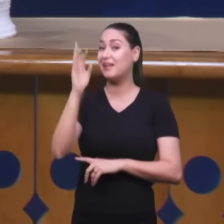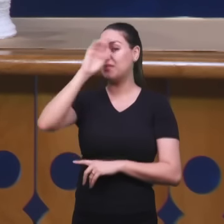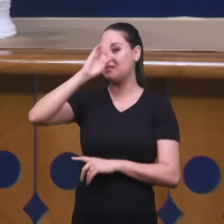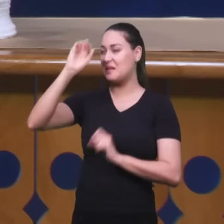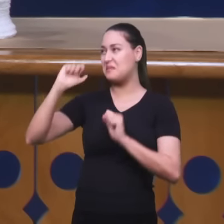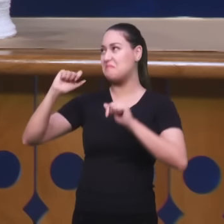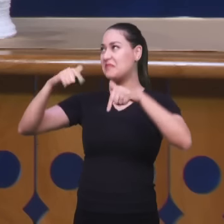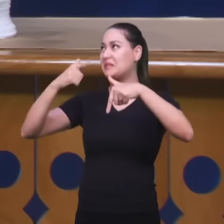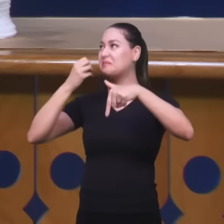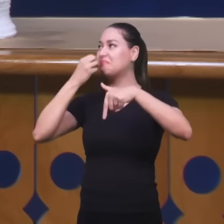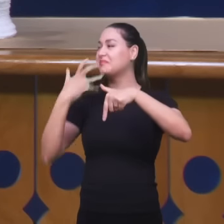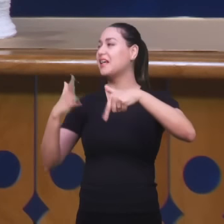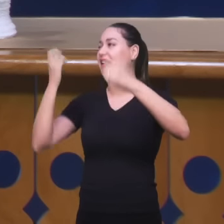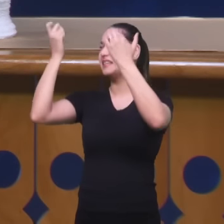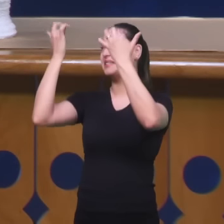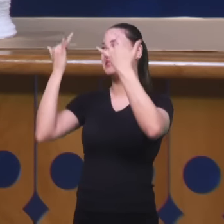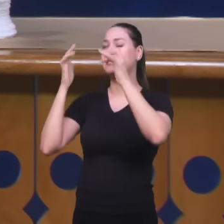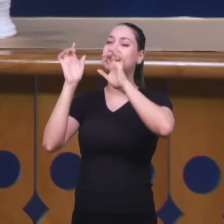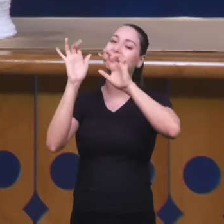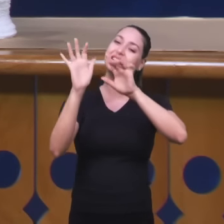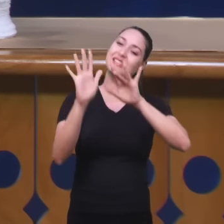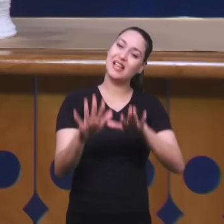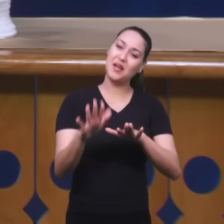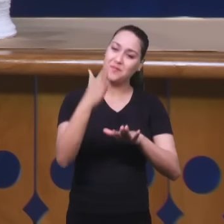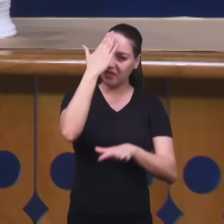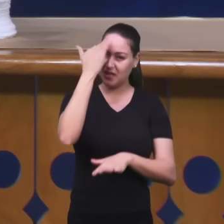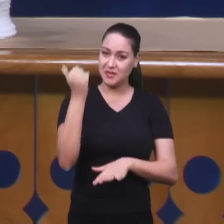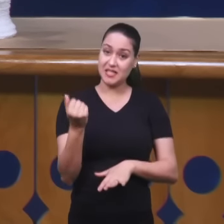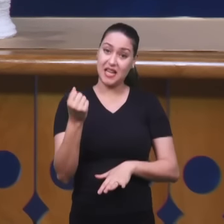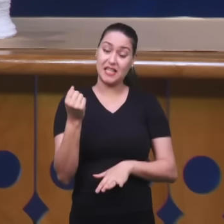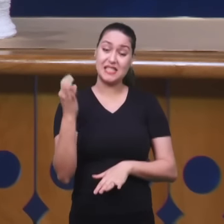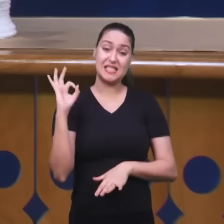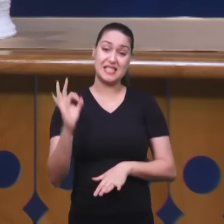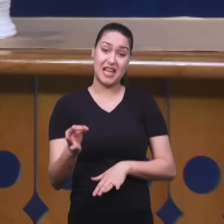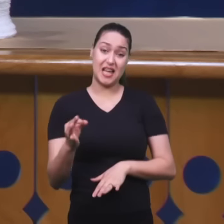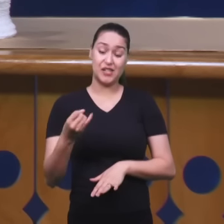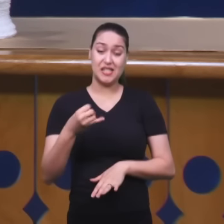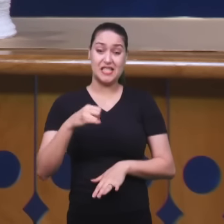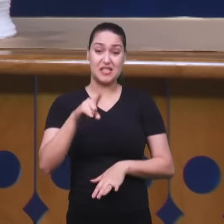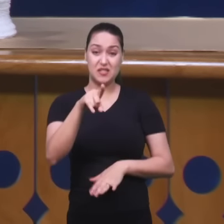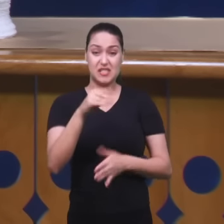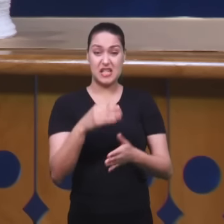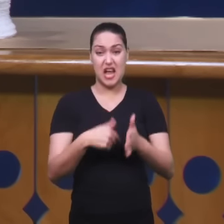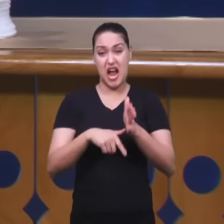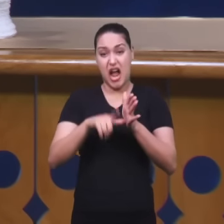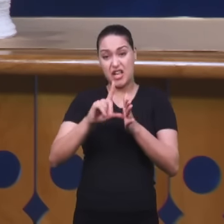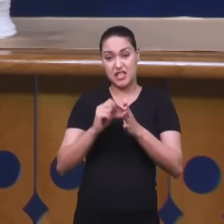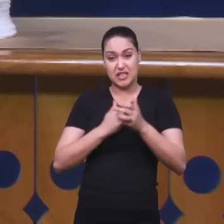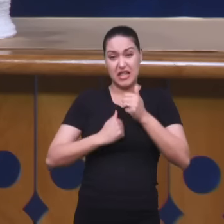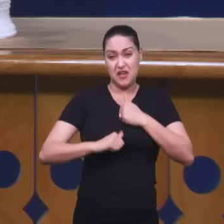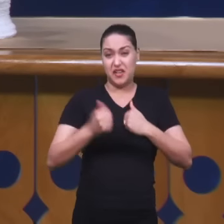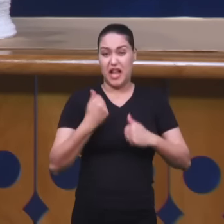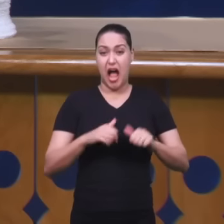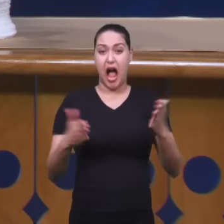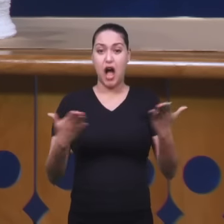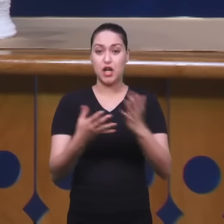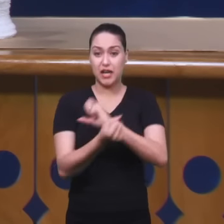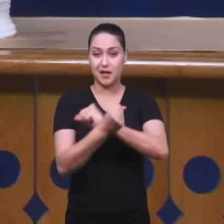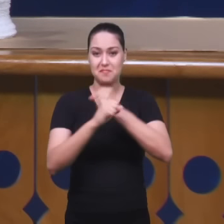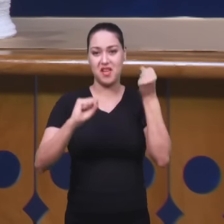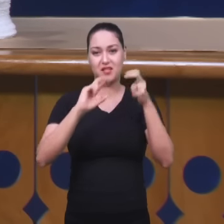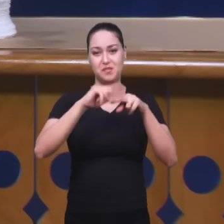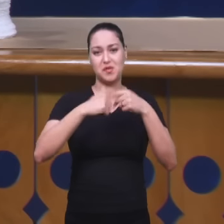Eu tenho certeza Que aqueles Que começaram aflitos Já estão libertos Pelo sangue De Jesus Jesus